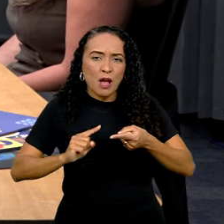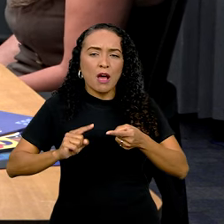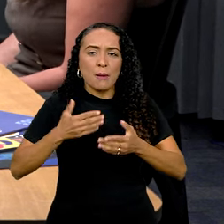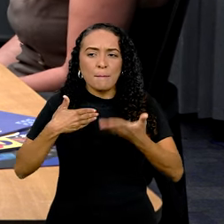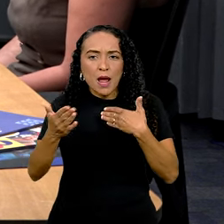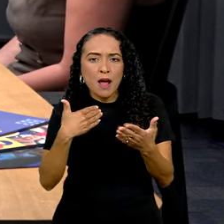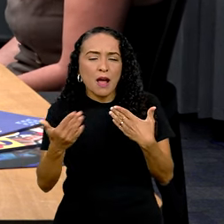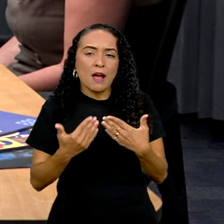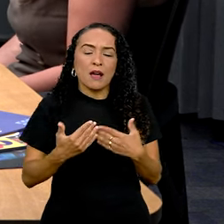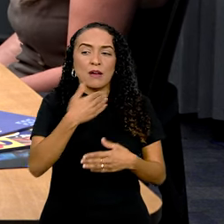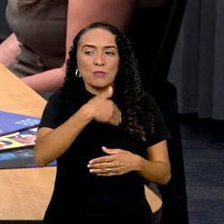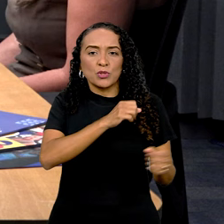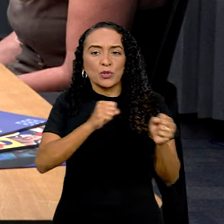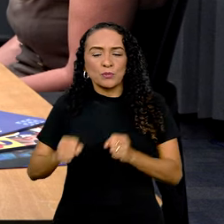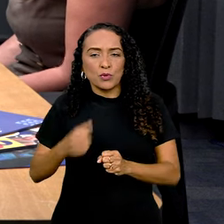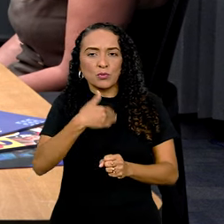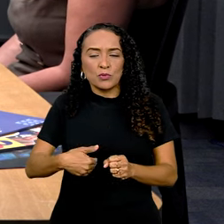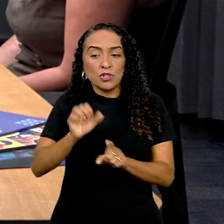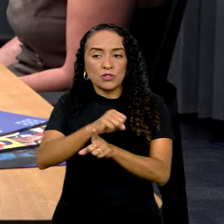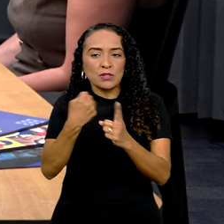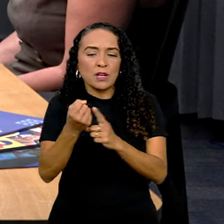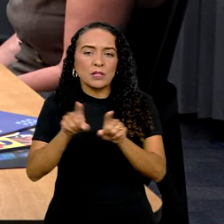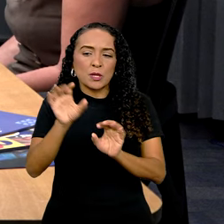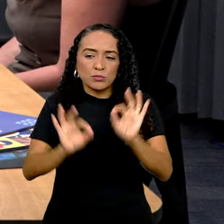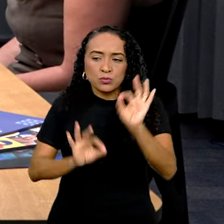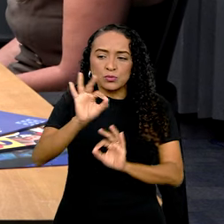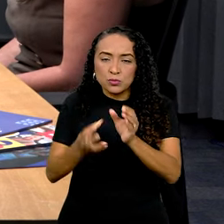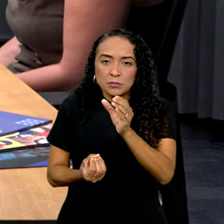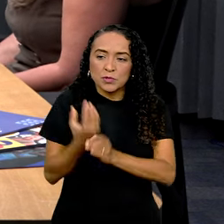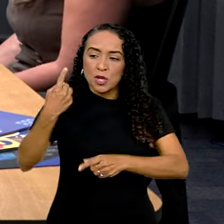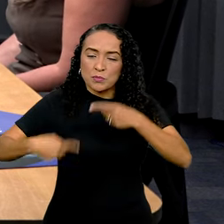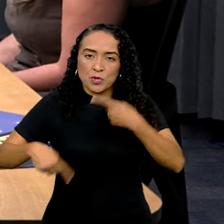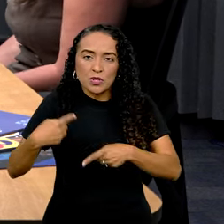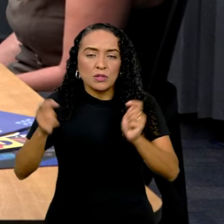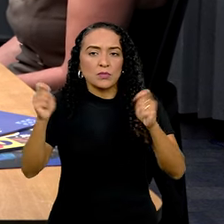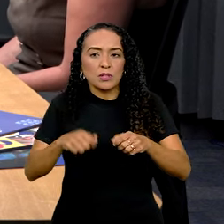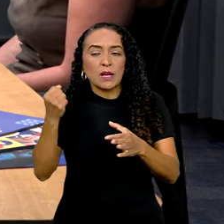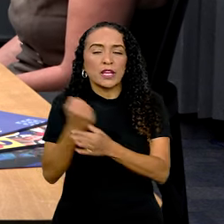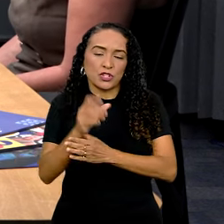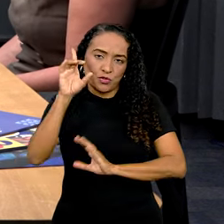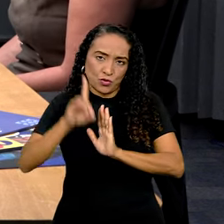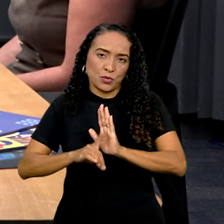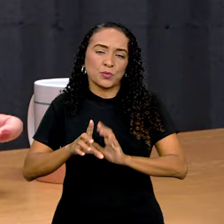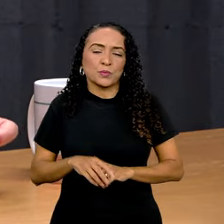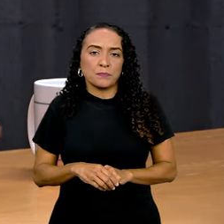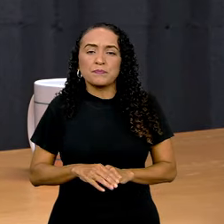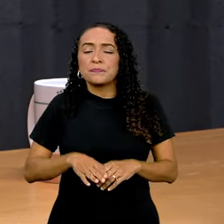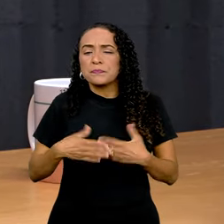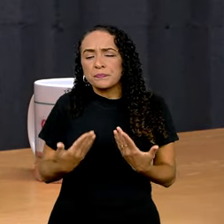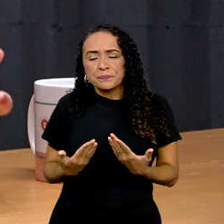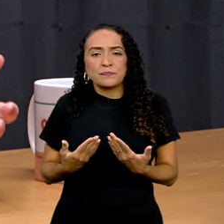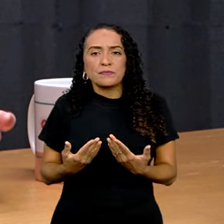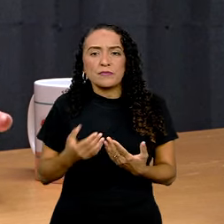profico entre o poder público e a sociedade civil para formular e implementar as políticas que possam garantir esse direito